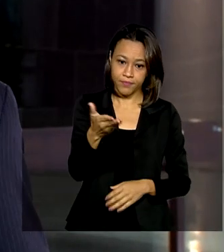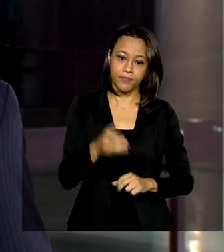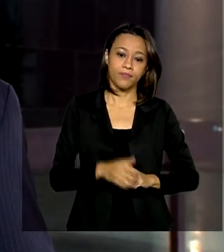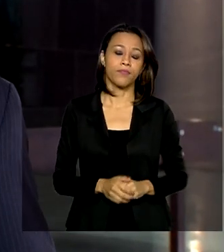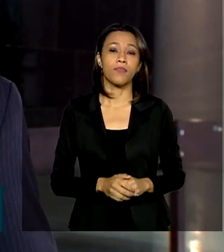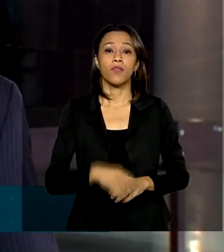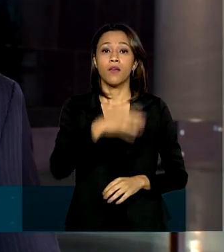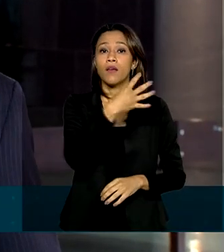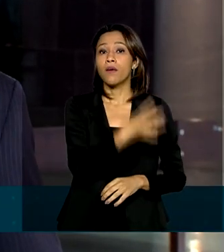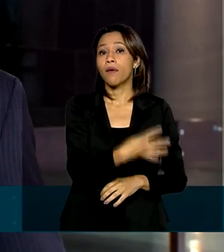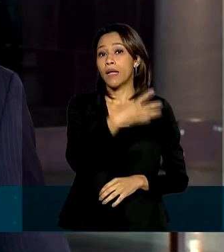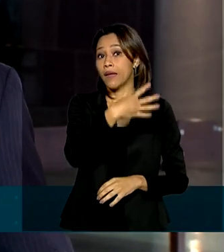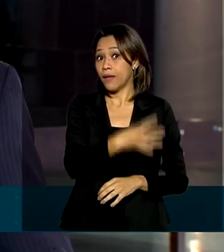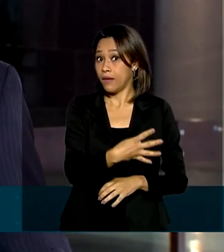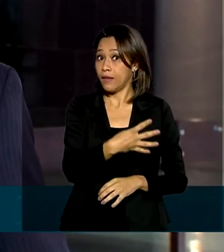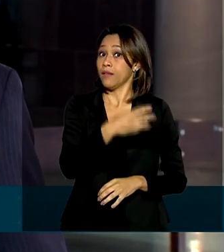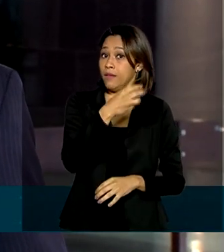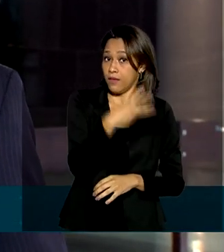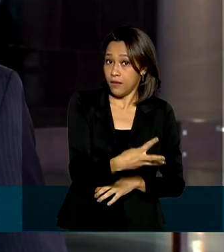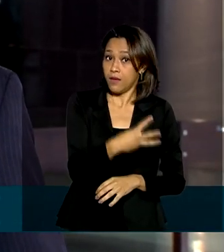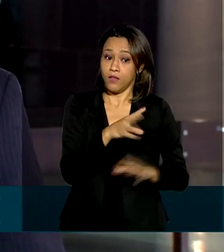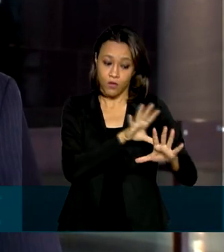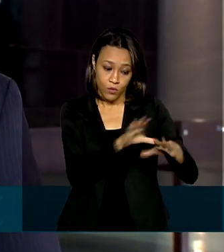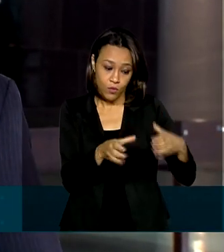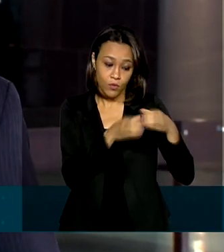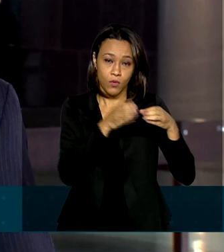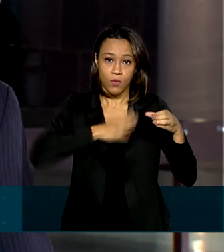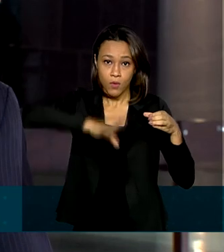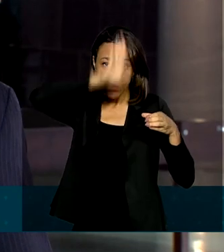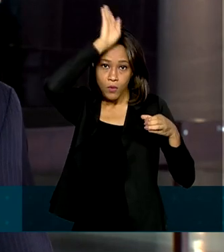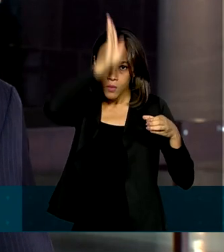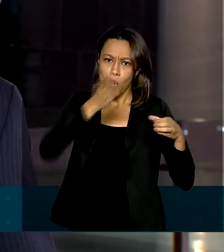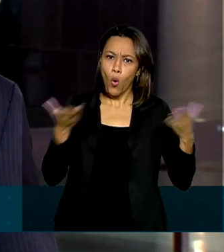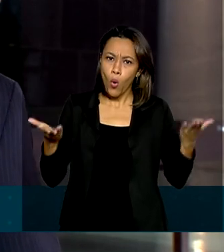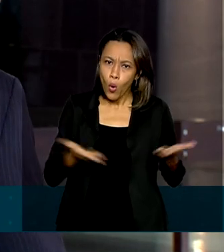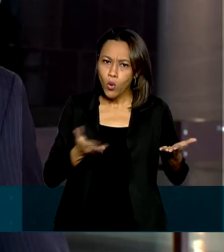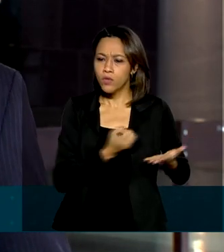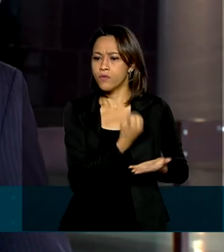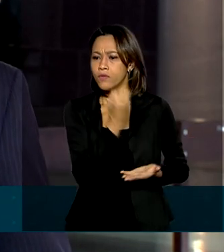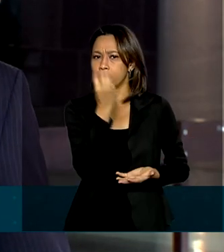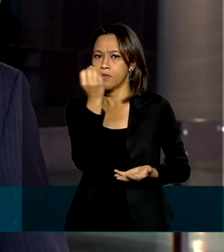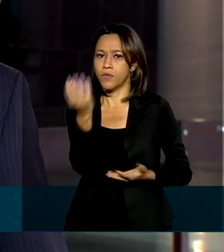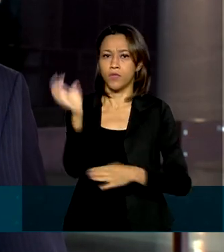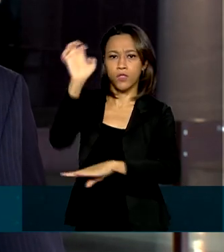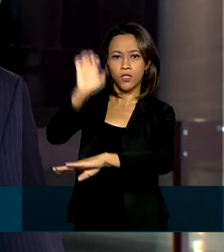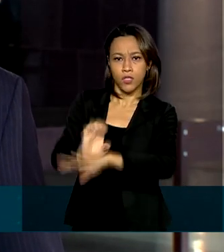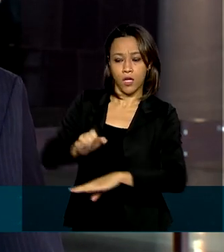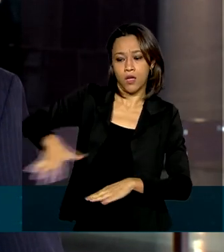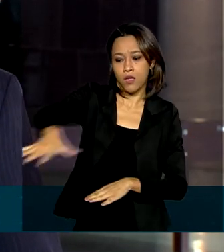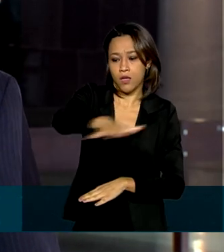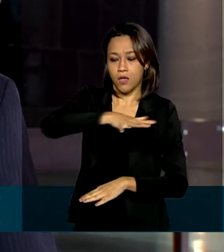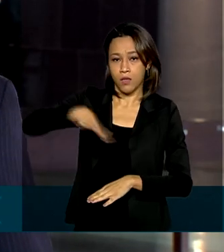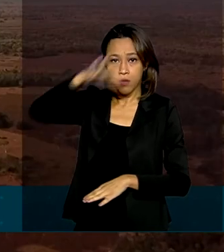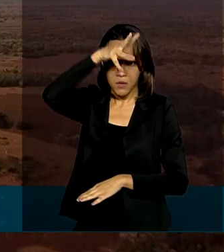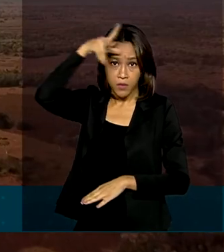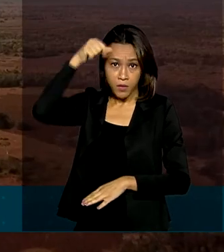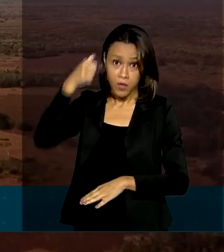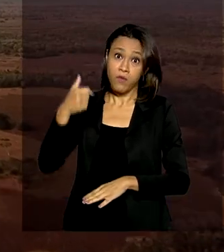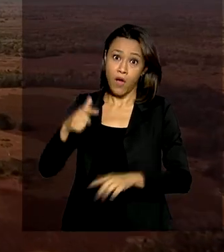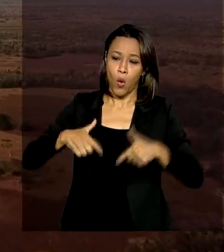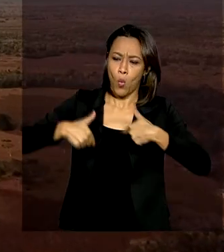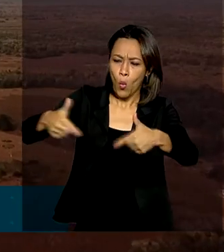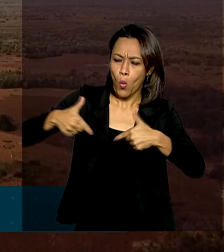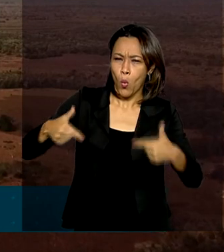43 bombeiros da força nacional de segurança pública seguem hoje para o Mato Grosso eles vão ajudar a combater os incêndios na região